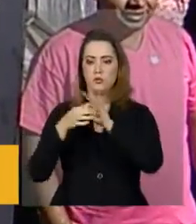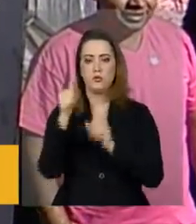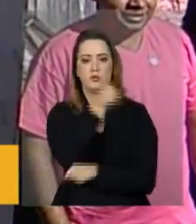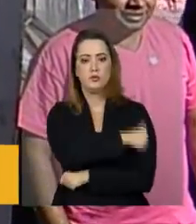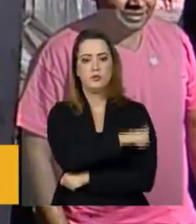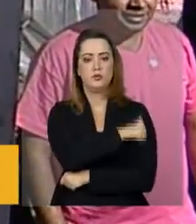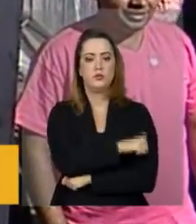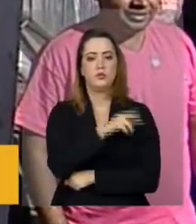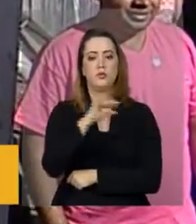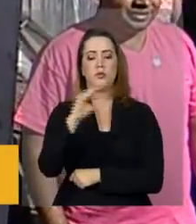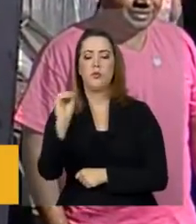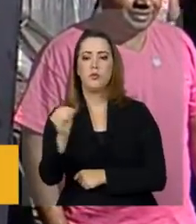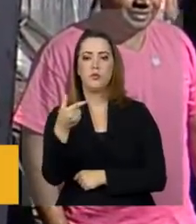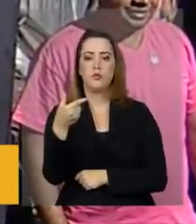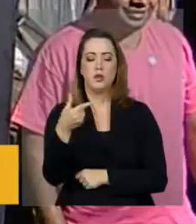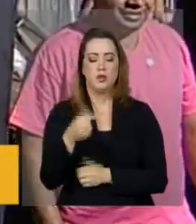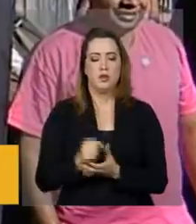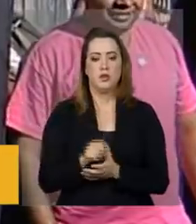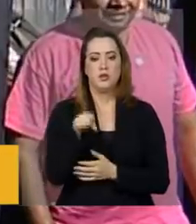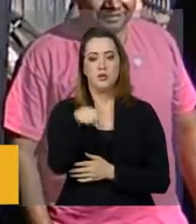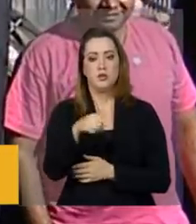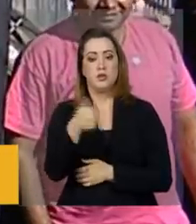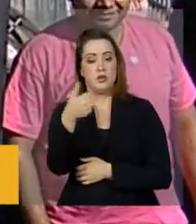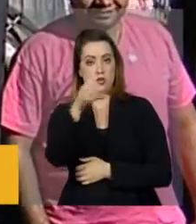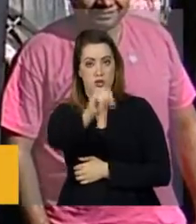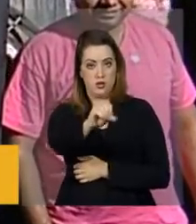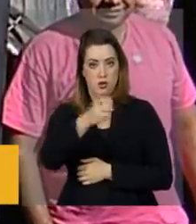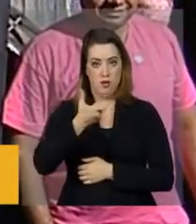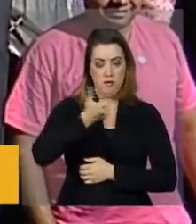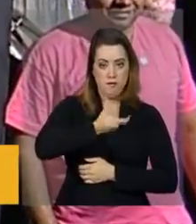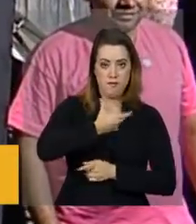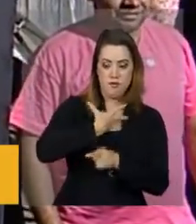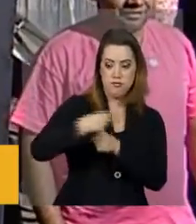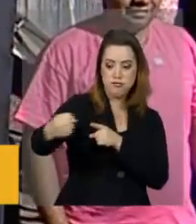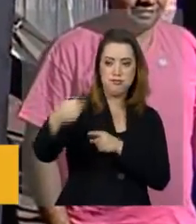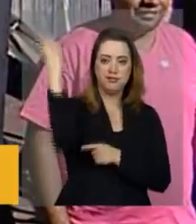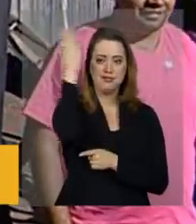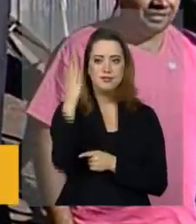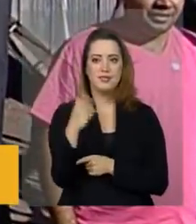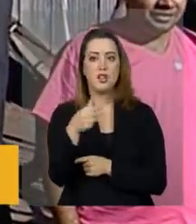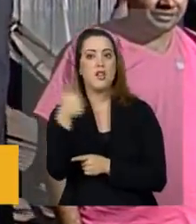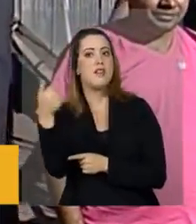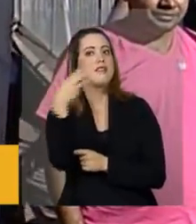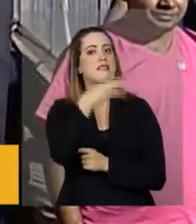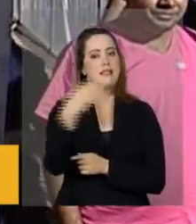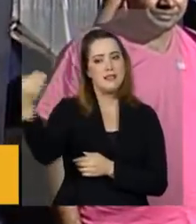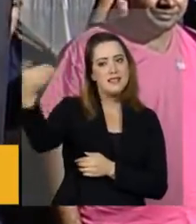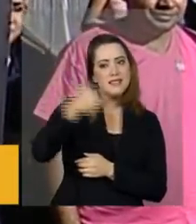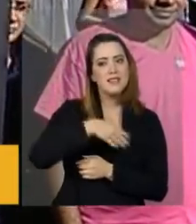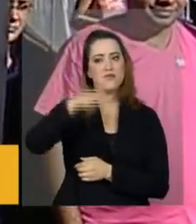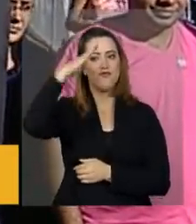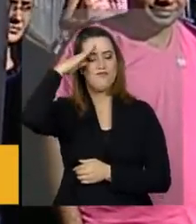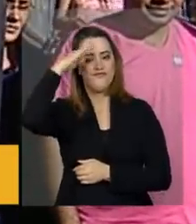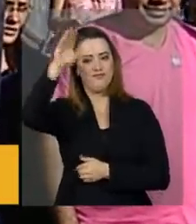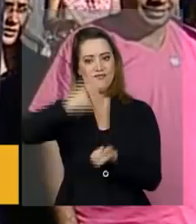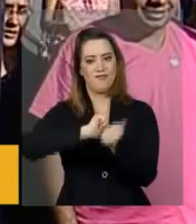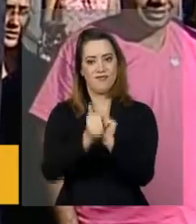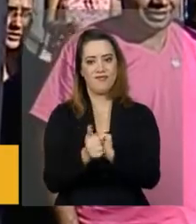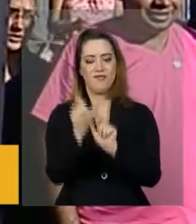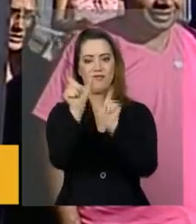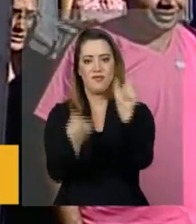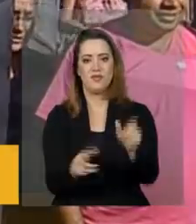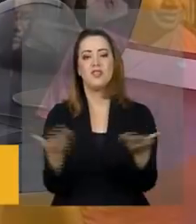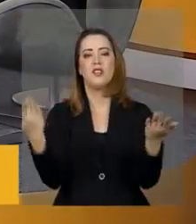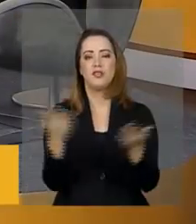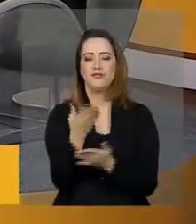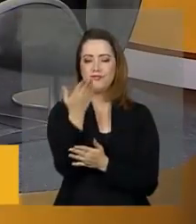Só para a gente lembrar, das 19 medalhas conquistadas pelo Brasil nas Olimpíadas, 13 vieram de atletas militares. Voltamos